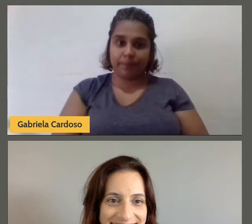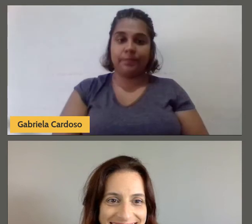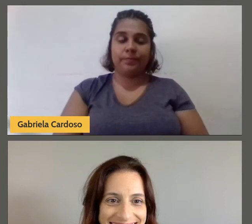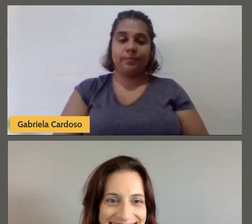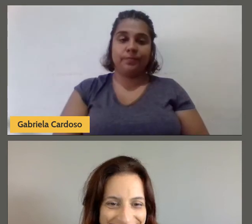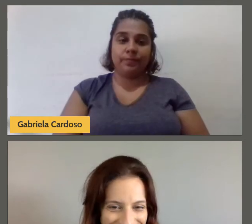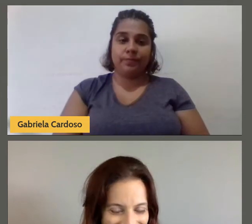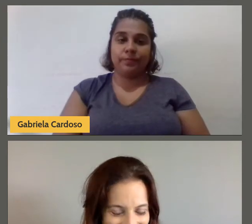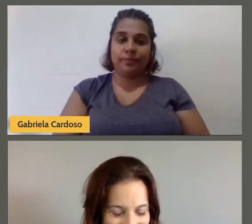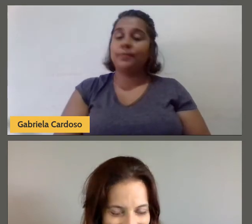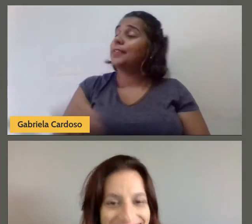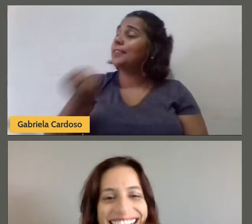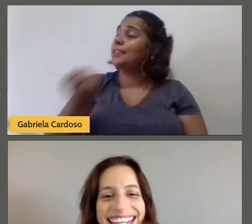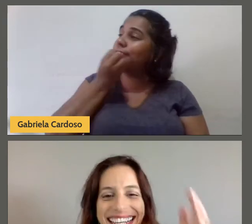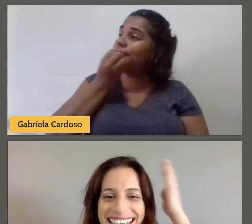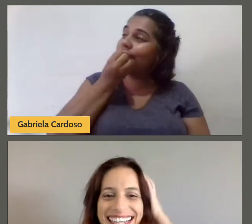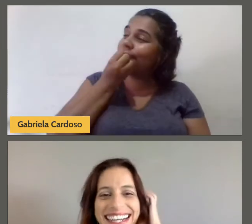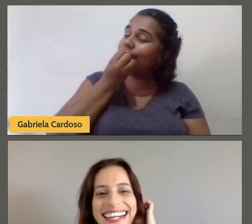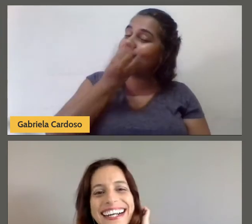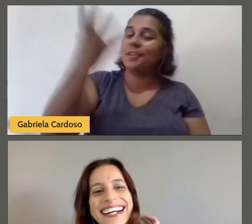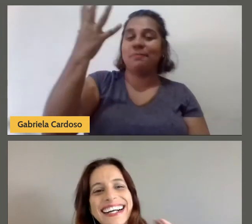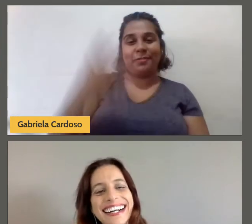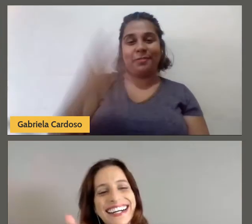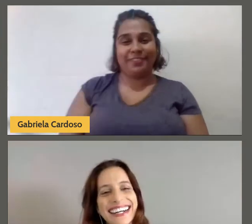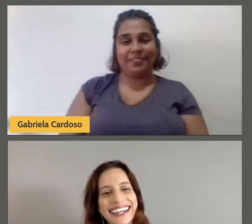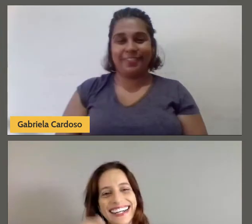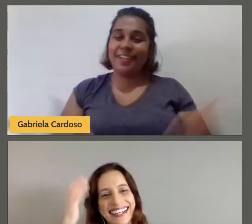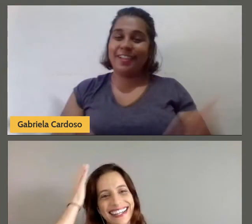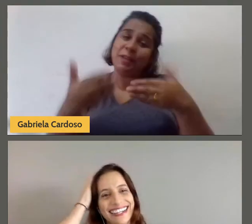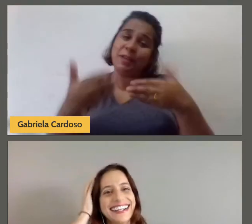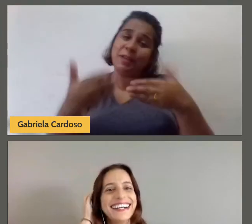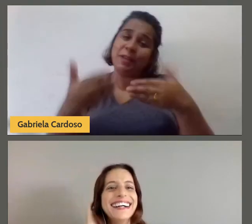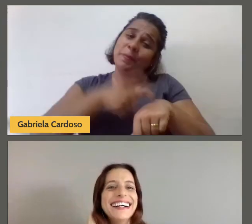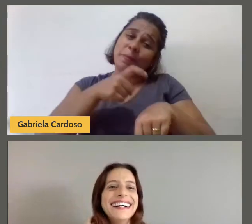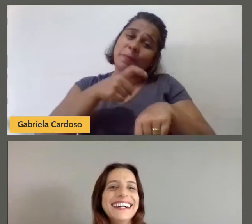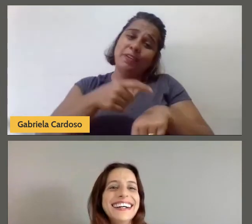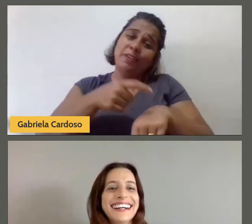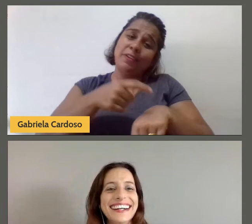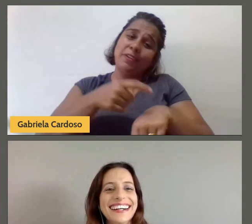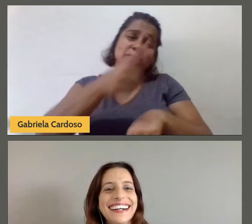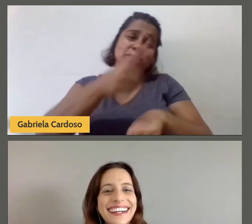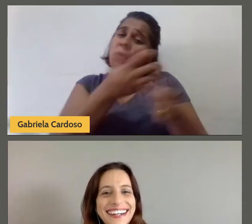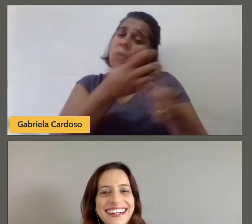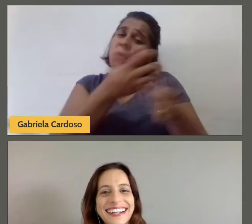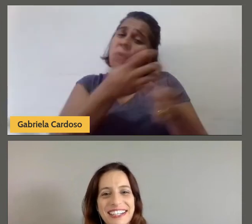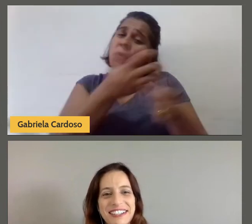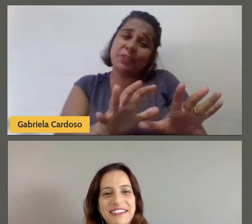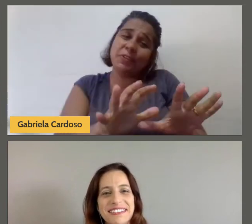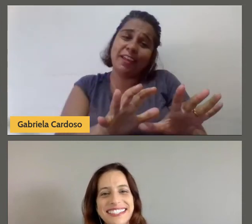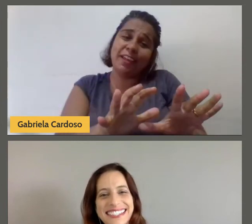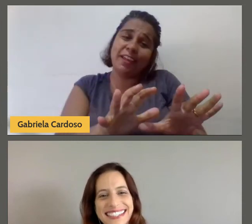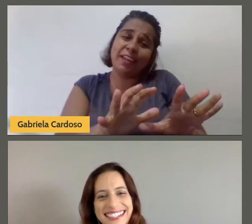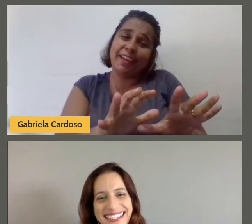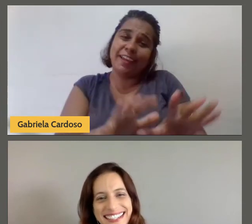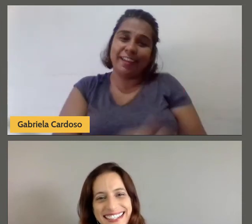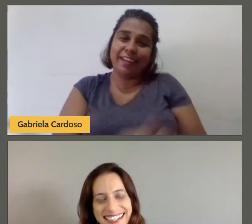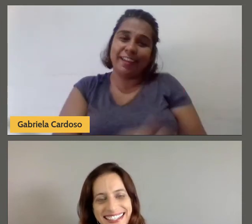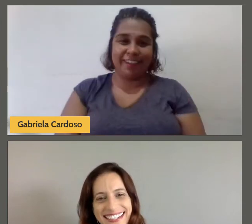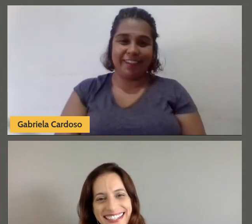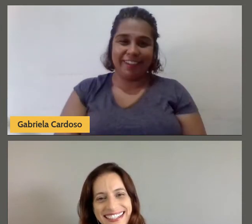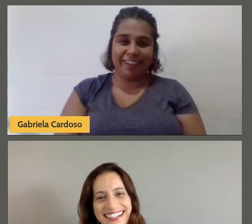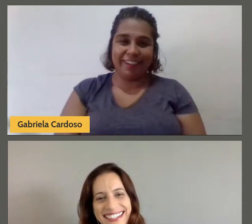Bom, é aquele momento que a gente nunca quer que chegue, né? A Gabi, Gabi, bom, eu vi o que você fez